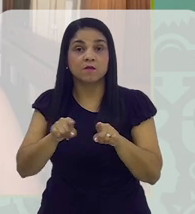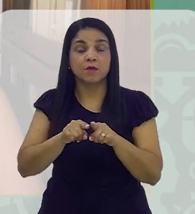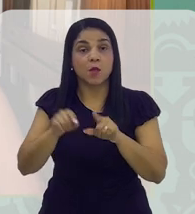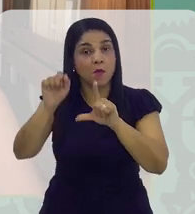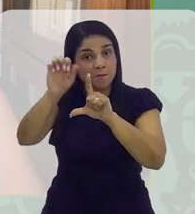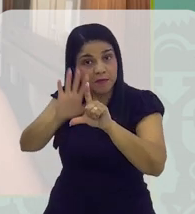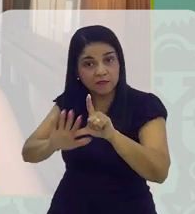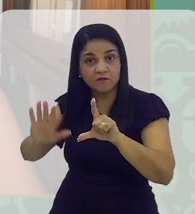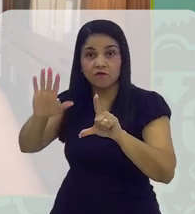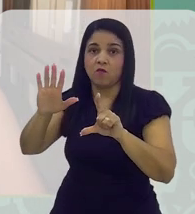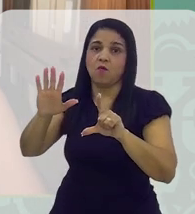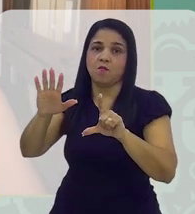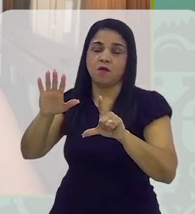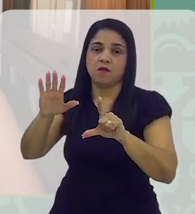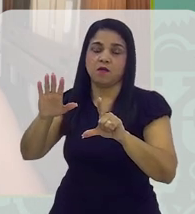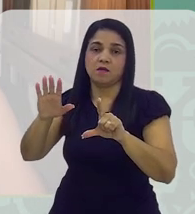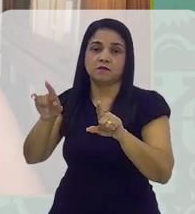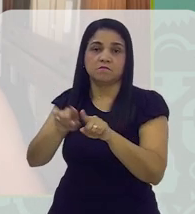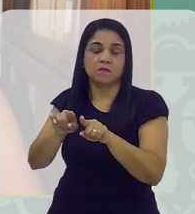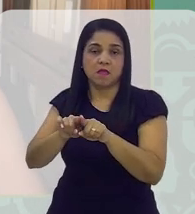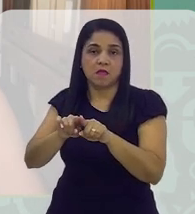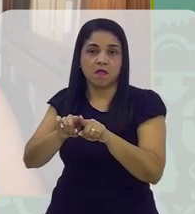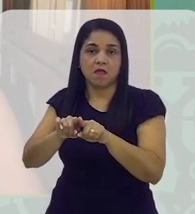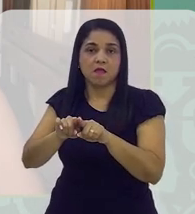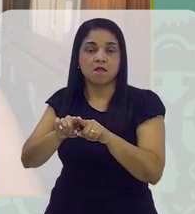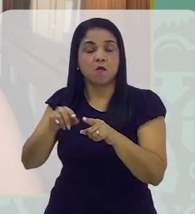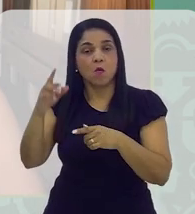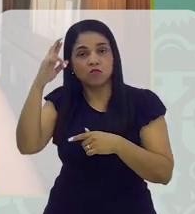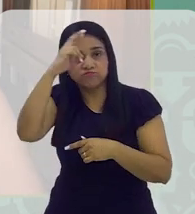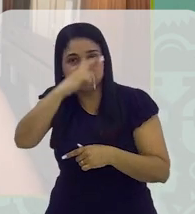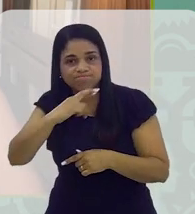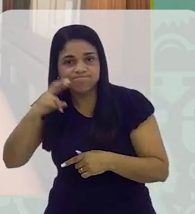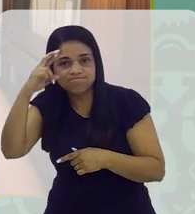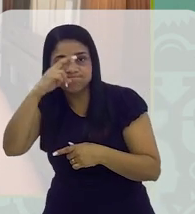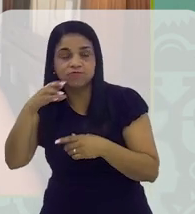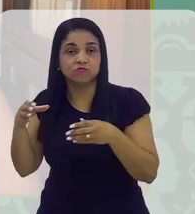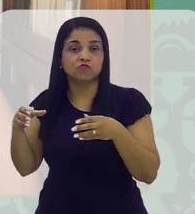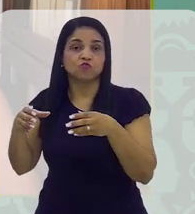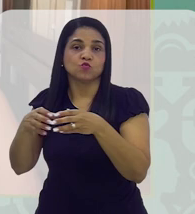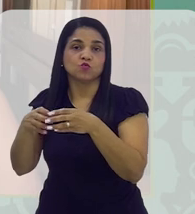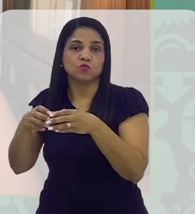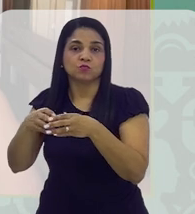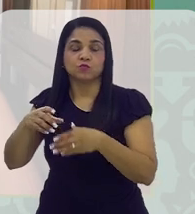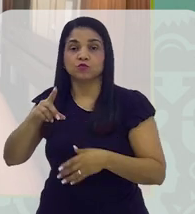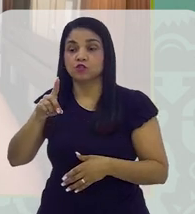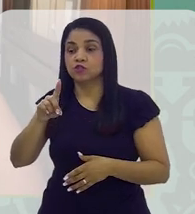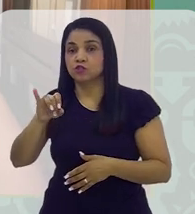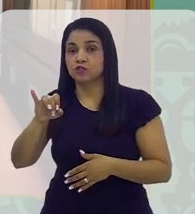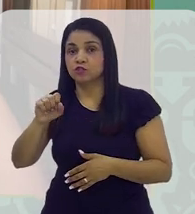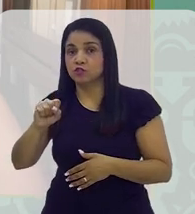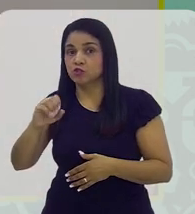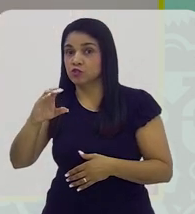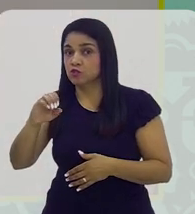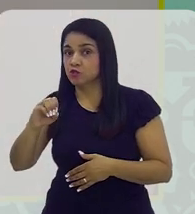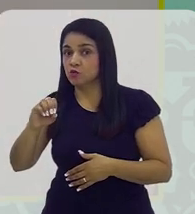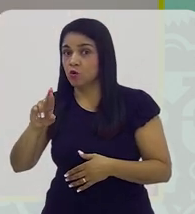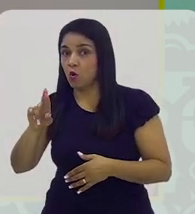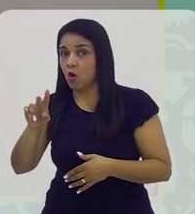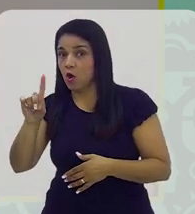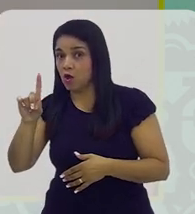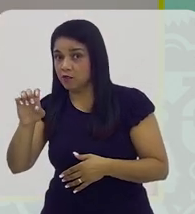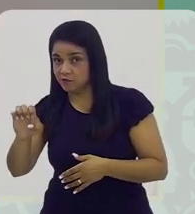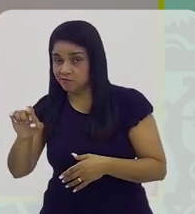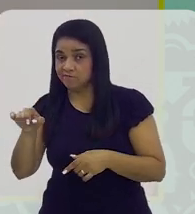também o Discord, que é um outro problema, Sim. que eu também faço monitoramento desses grupos do Discord. Inclusive,